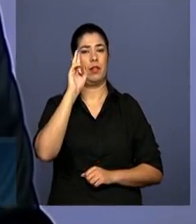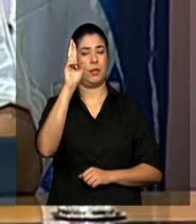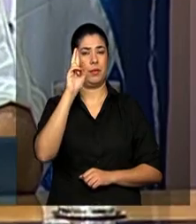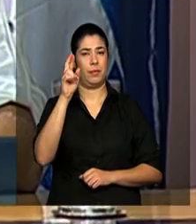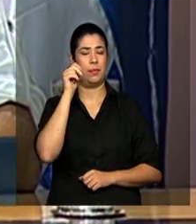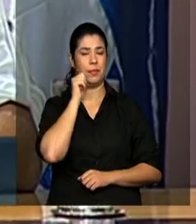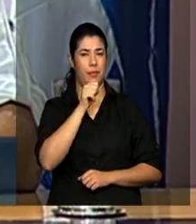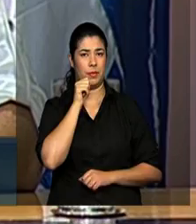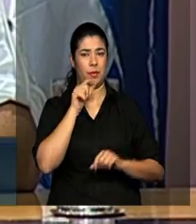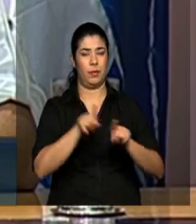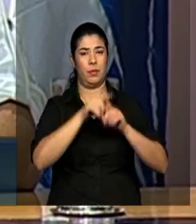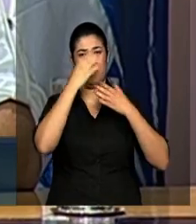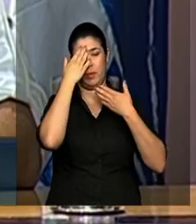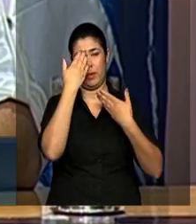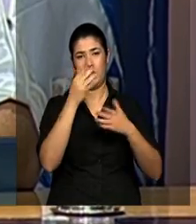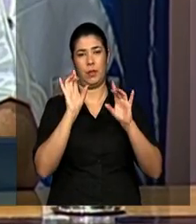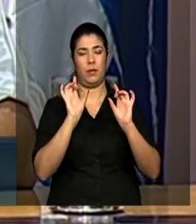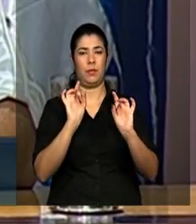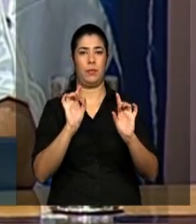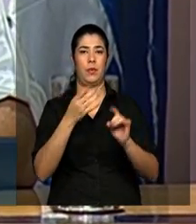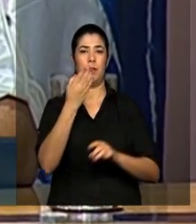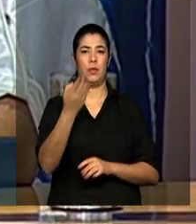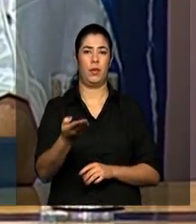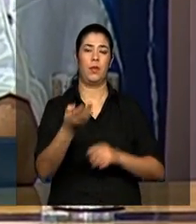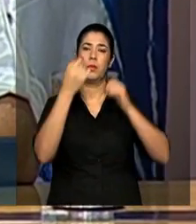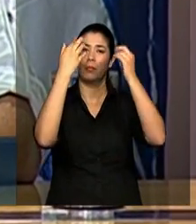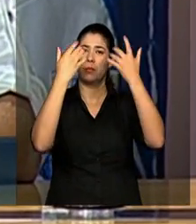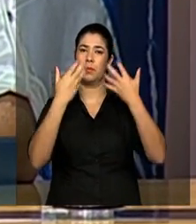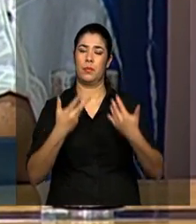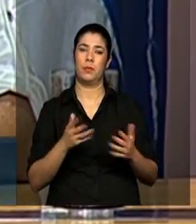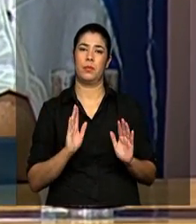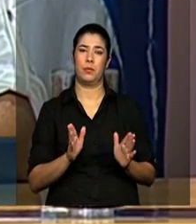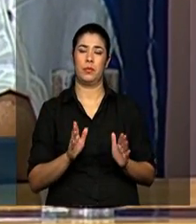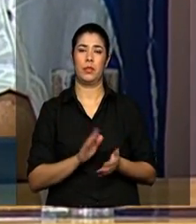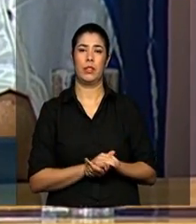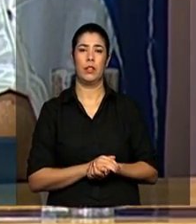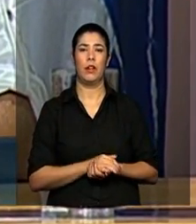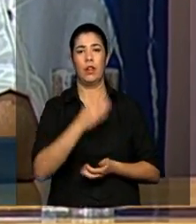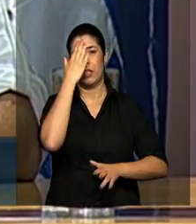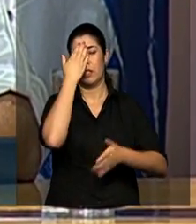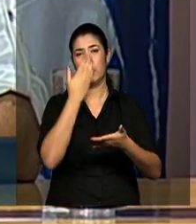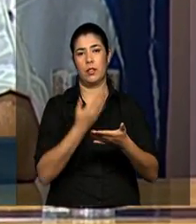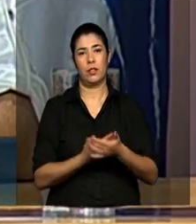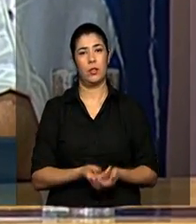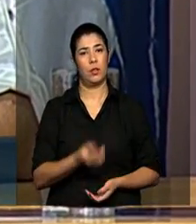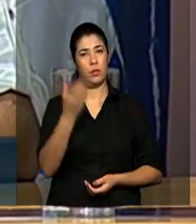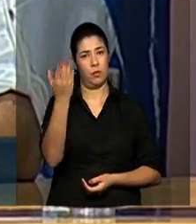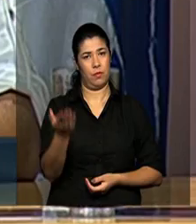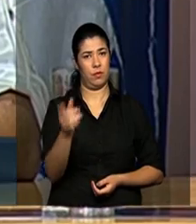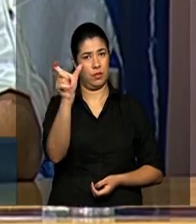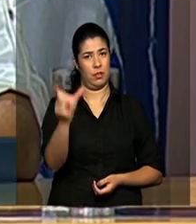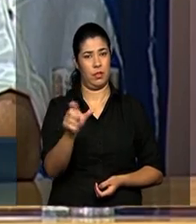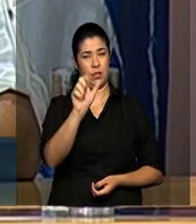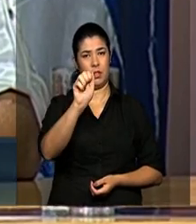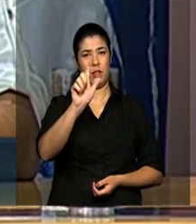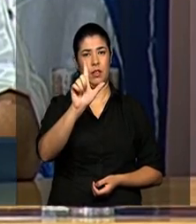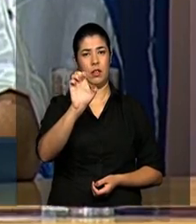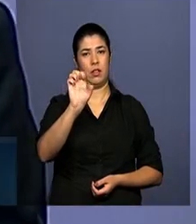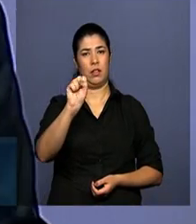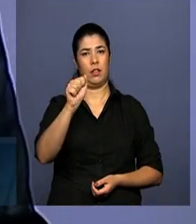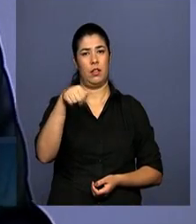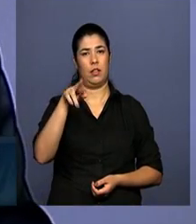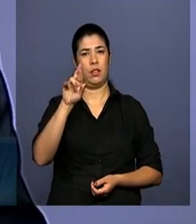mulheres, agradecer pelas suas palavras, Alessandra. Eu acho que você, como ninguém talvez aqui, tenha conseguido